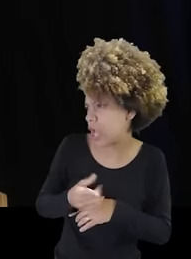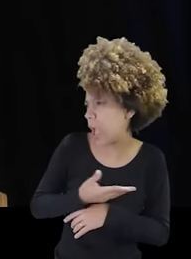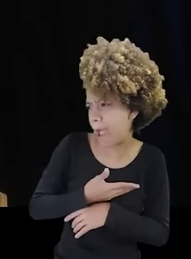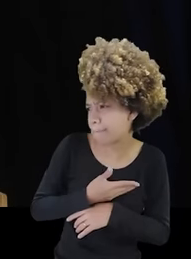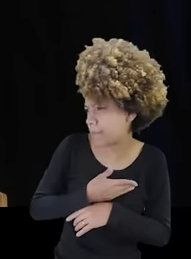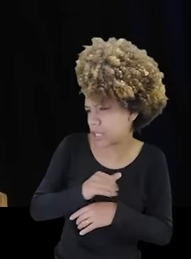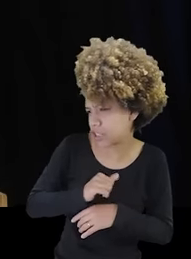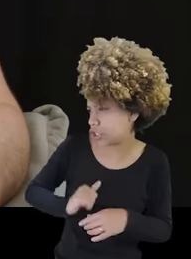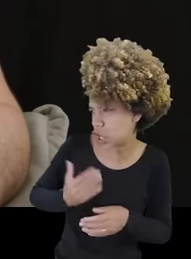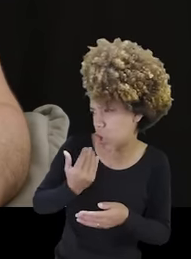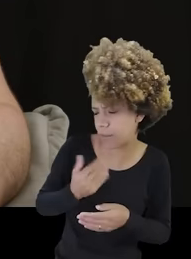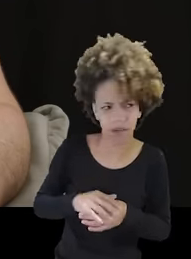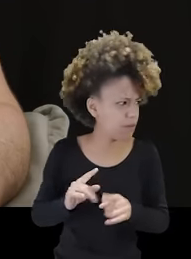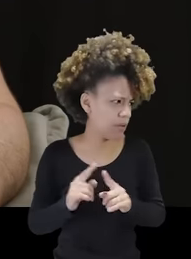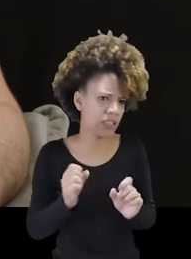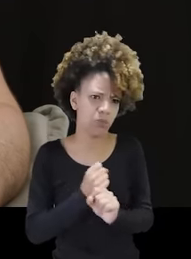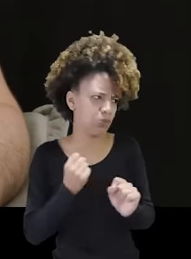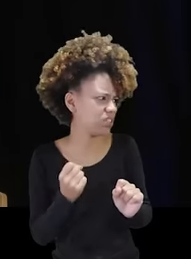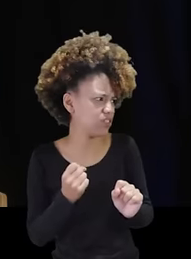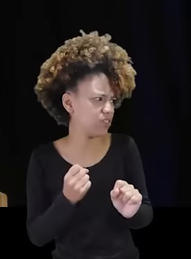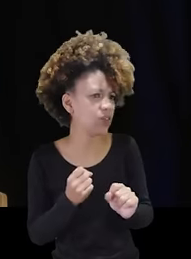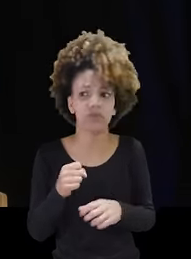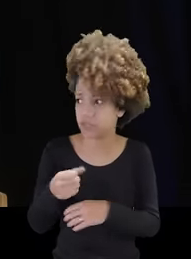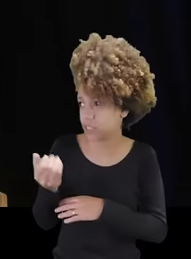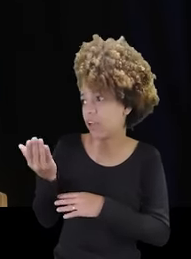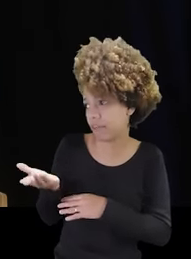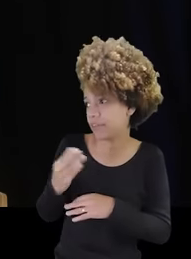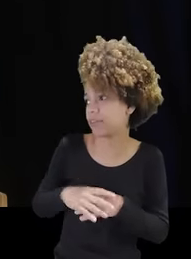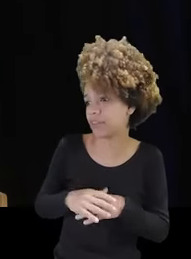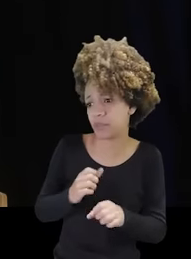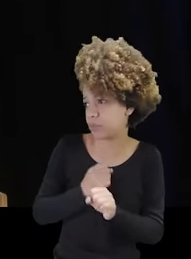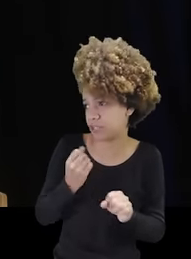chinesa ela comia todo dia esse miojo impossível comer não tem um que é impossível comer